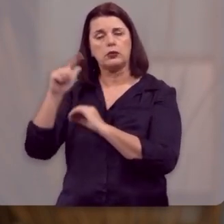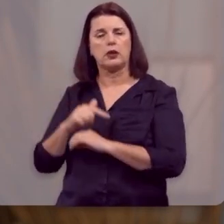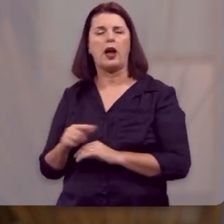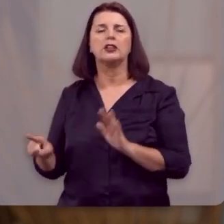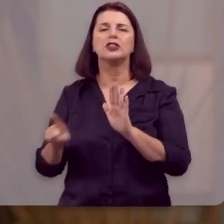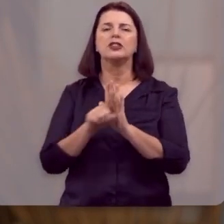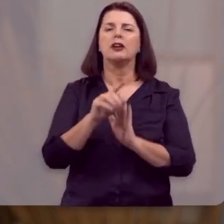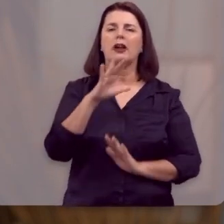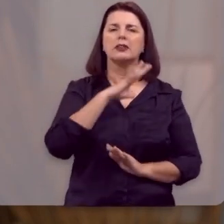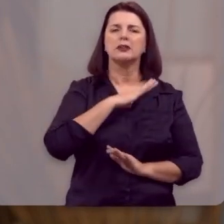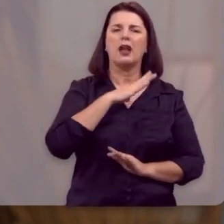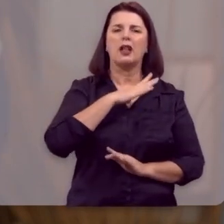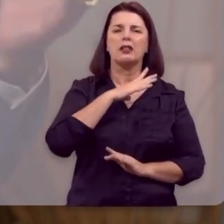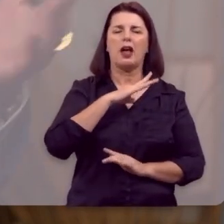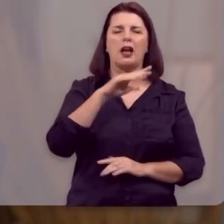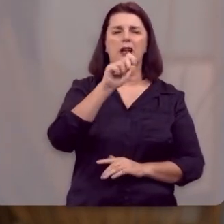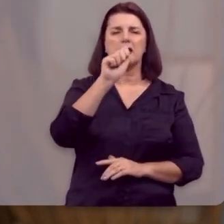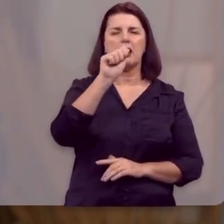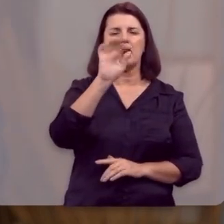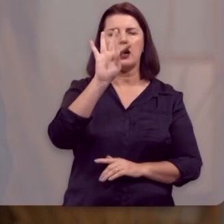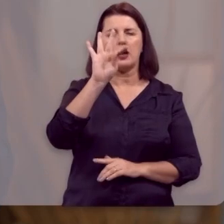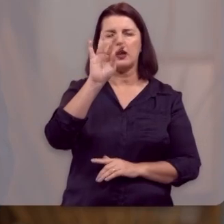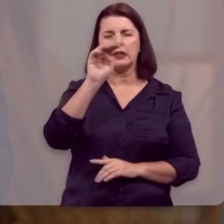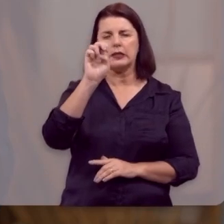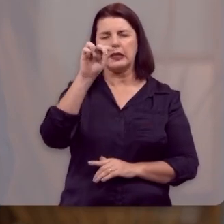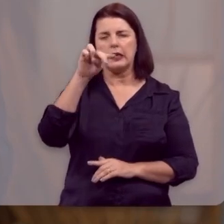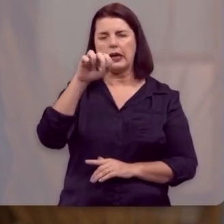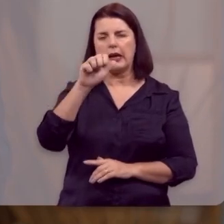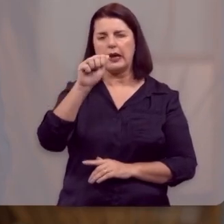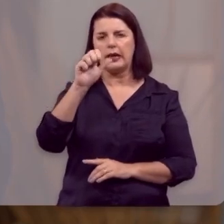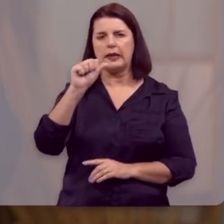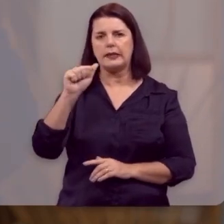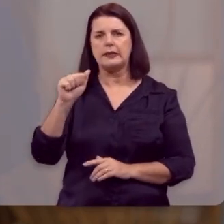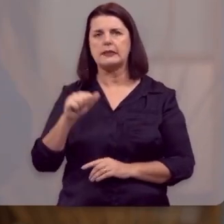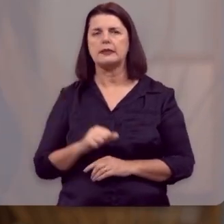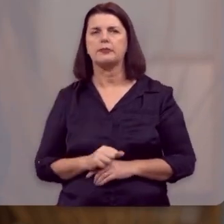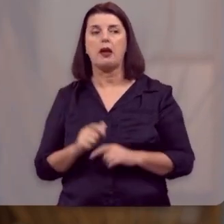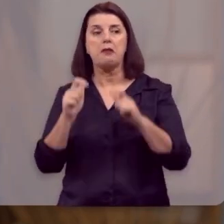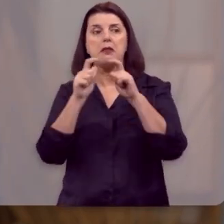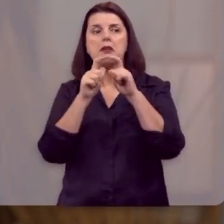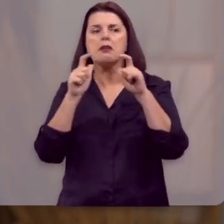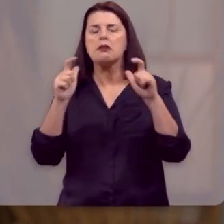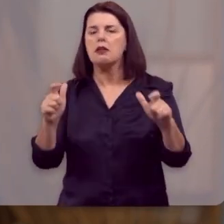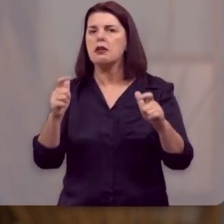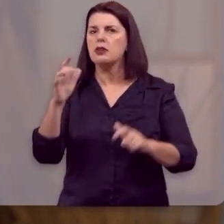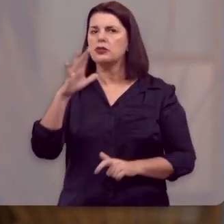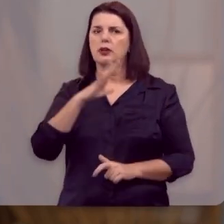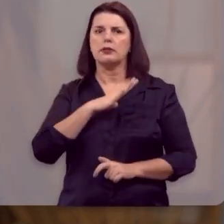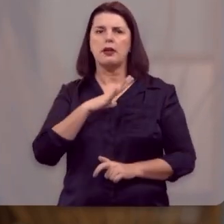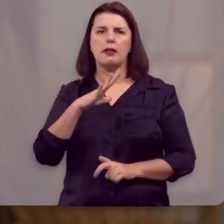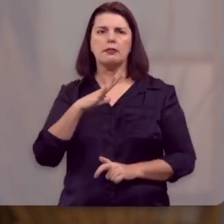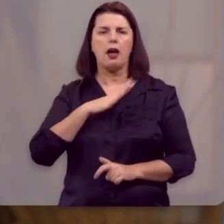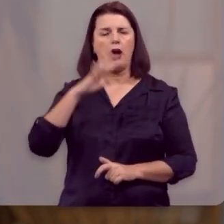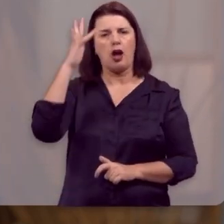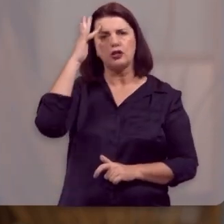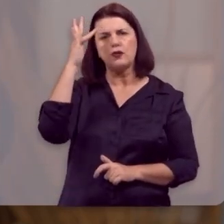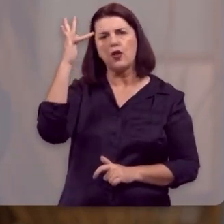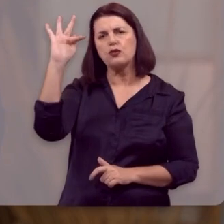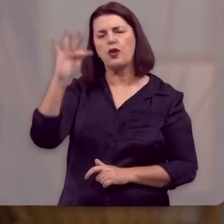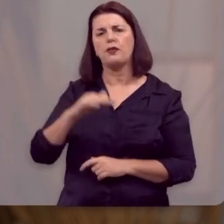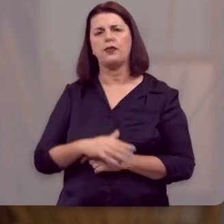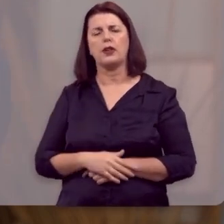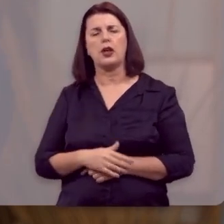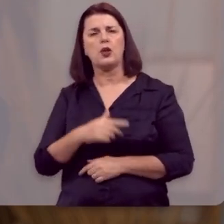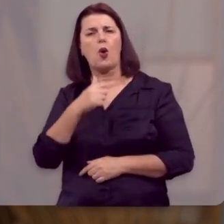Atenas, a capital intelectual do mundo, a grande metrópole da filosofia, a terra